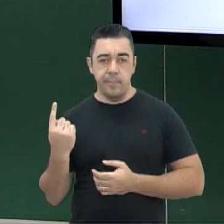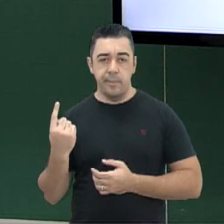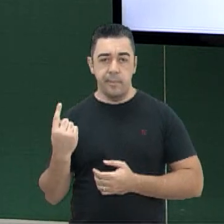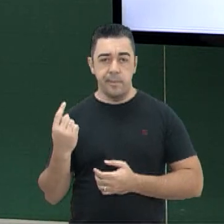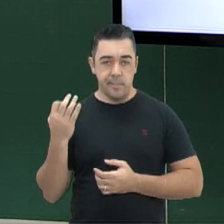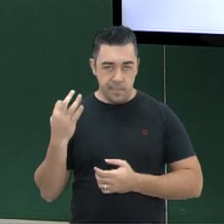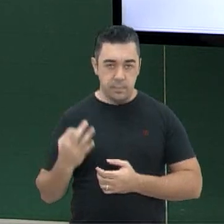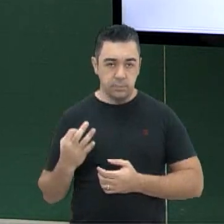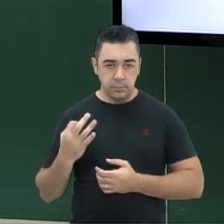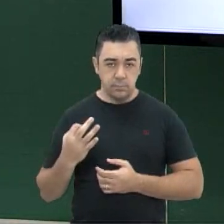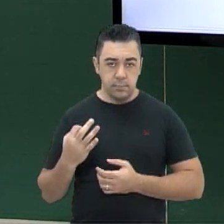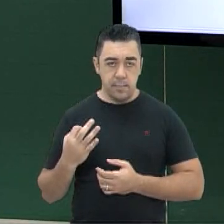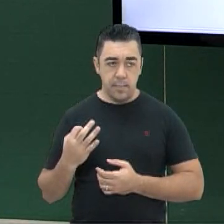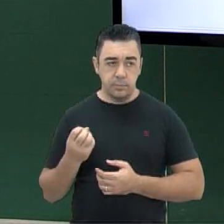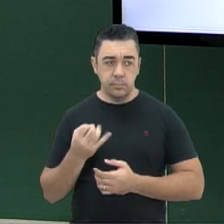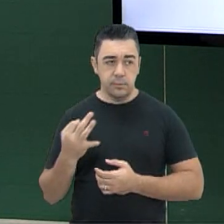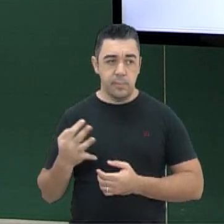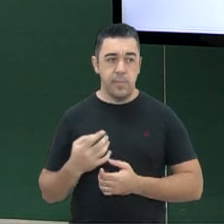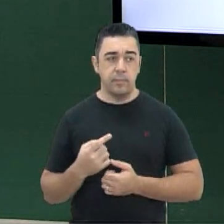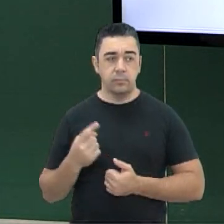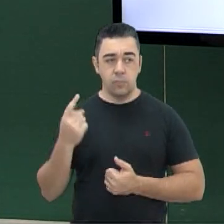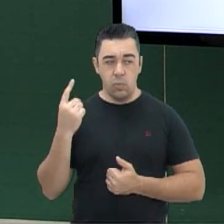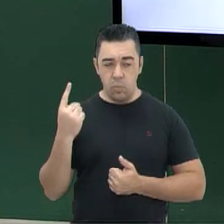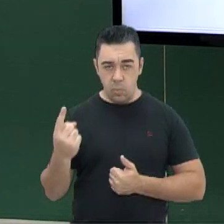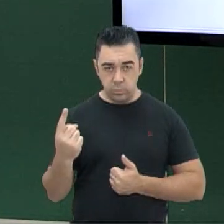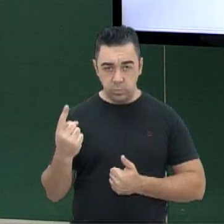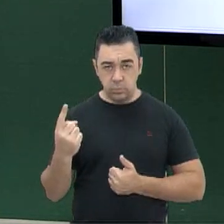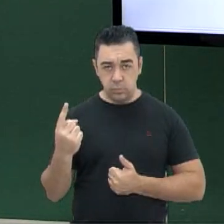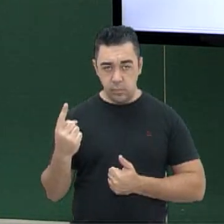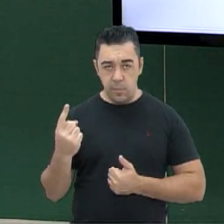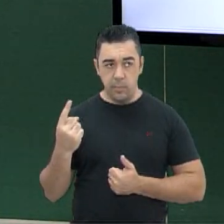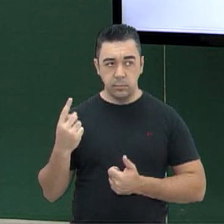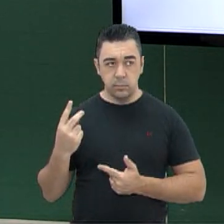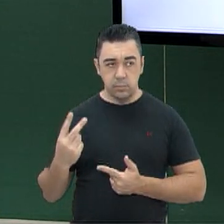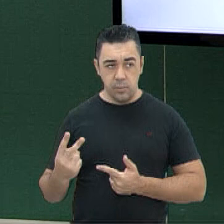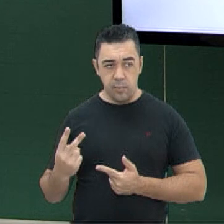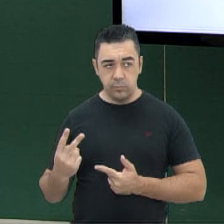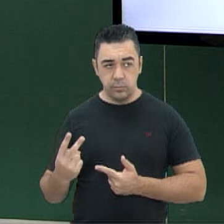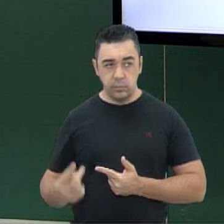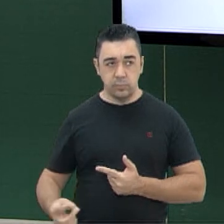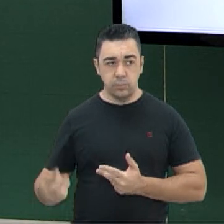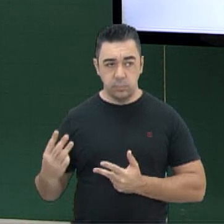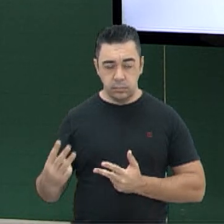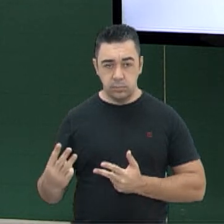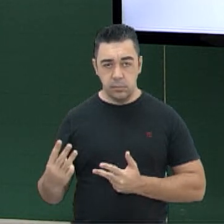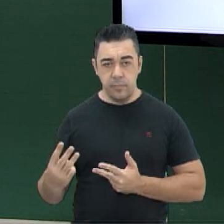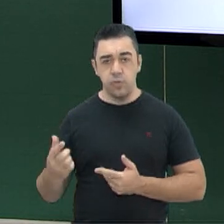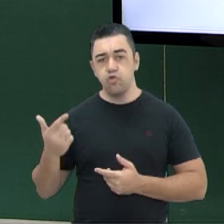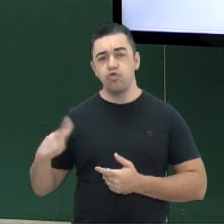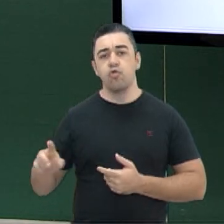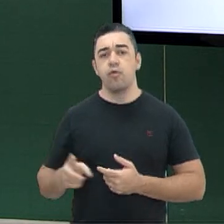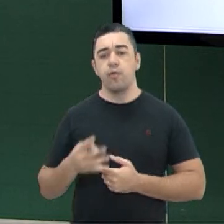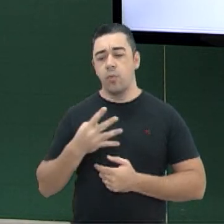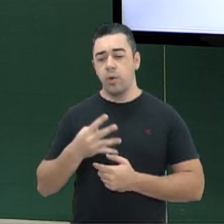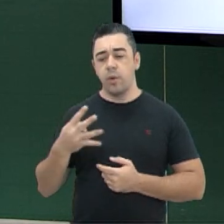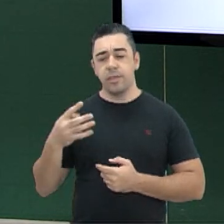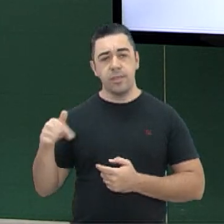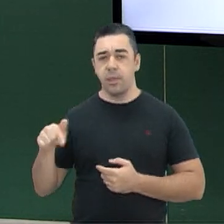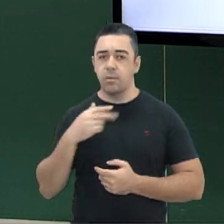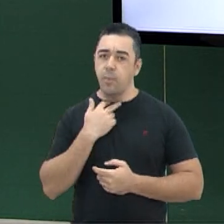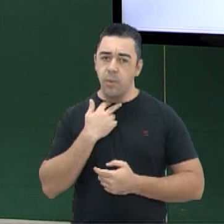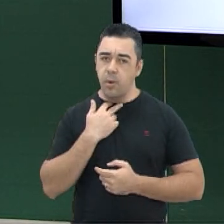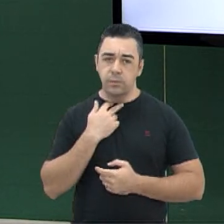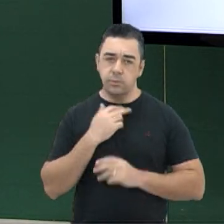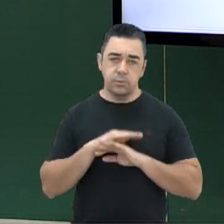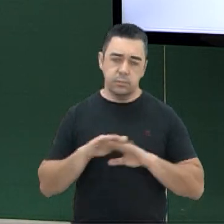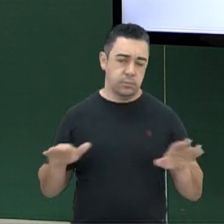271. Quantas subtrações eu fiz aqui, ó? Se eu for subtrair de novo, 447, aí vai